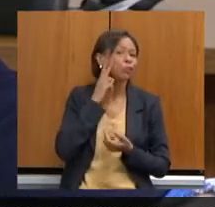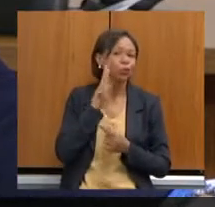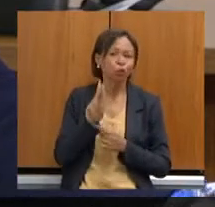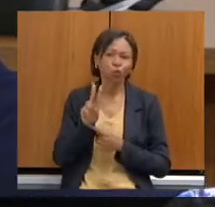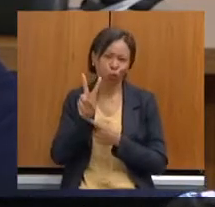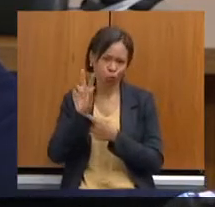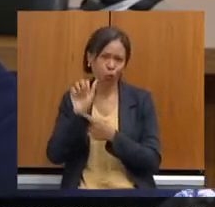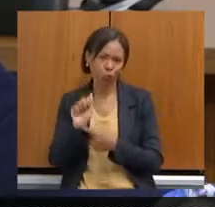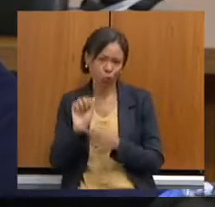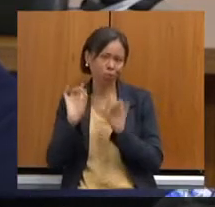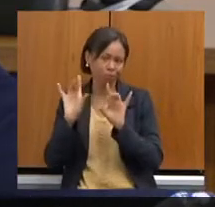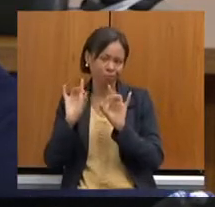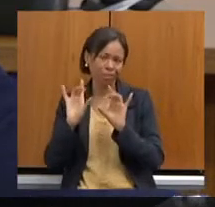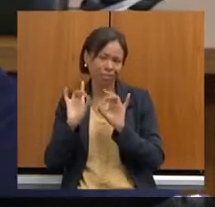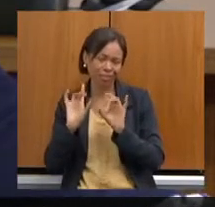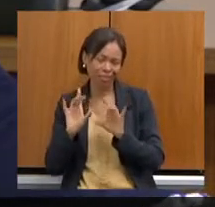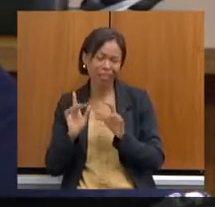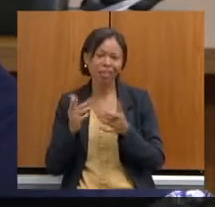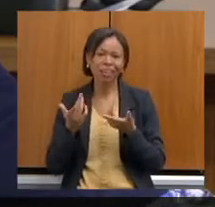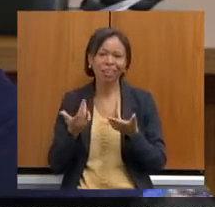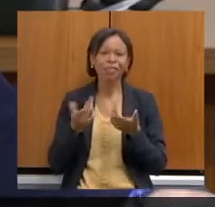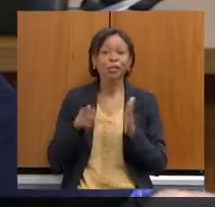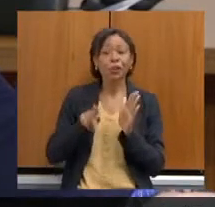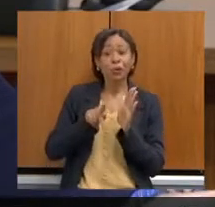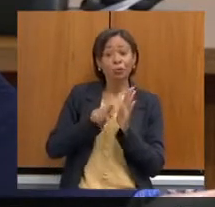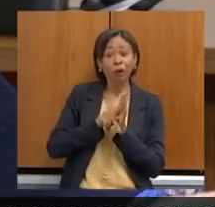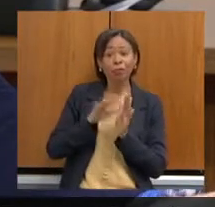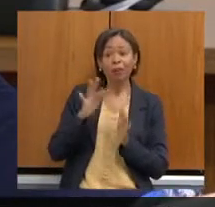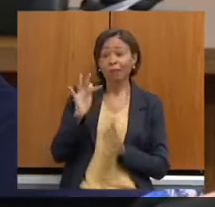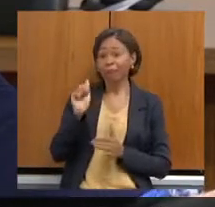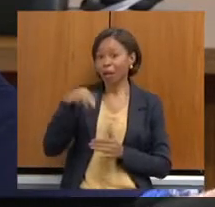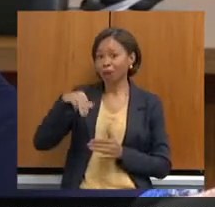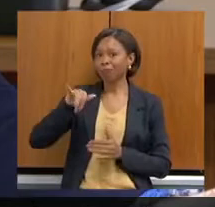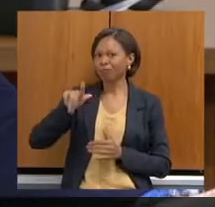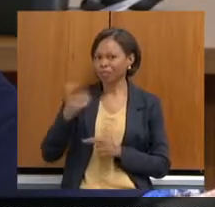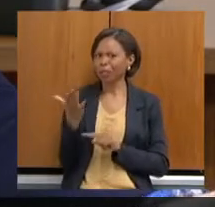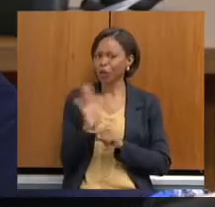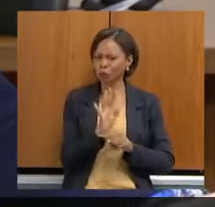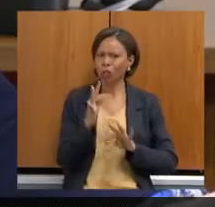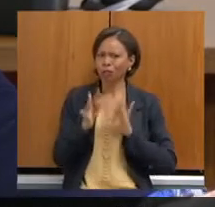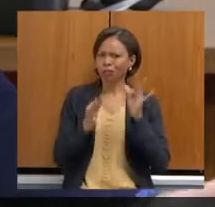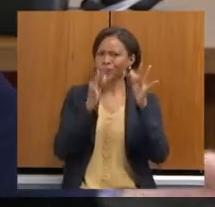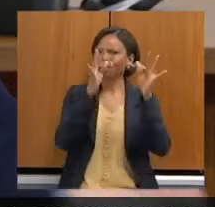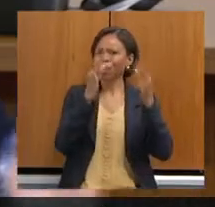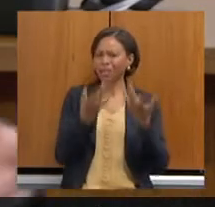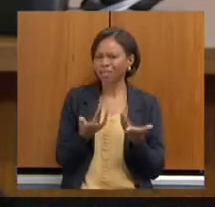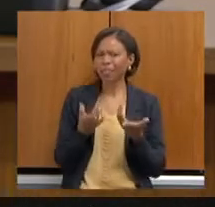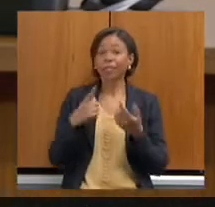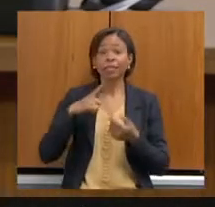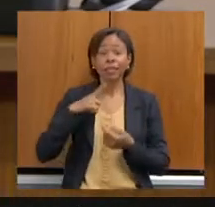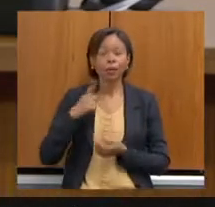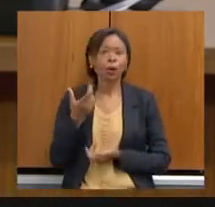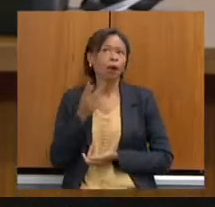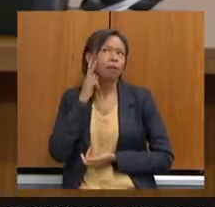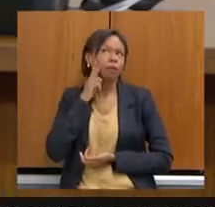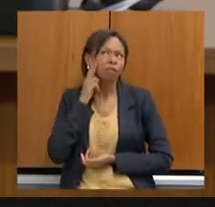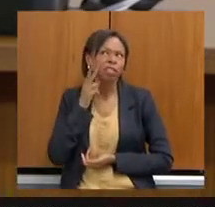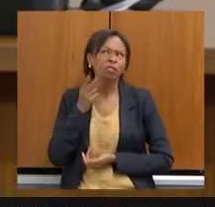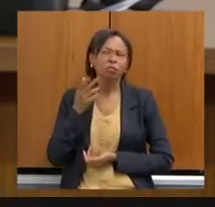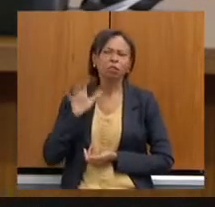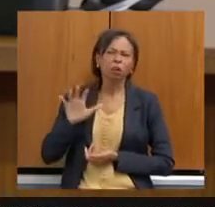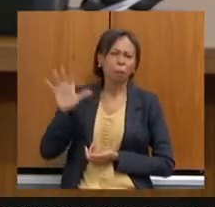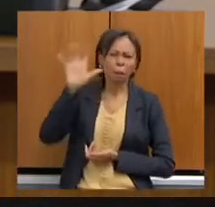para me que agora essa tecnologia de produção de vinhos está lá em fronteiras em outros estados como São Paulo Goiás Bahia